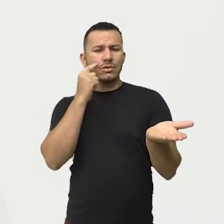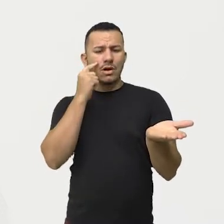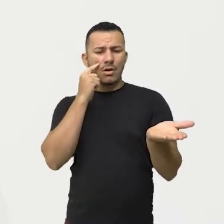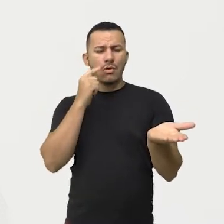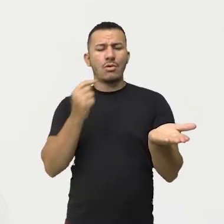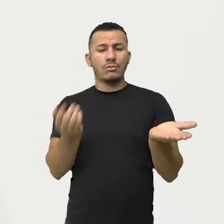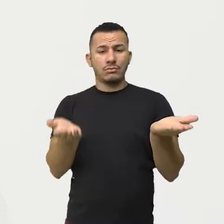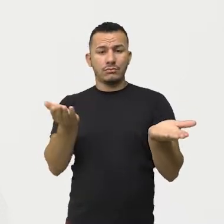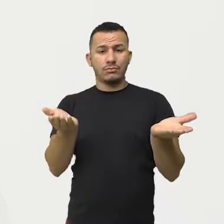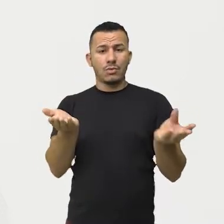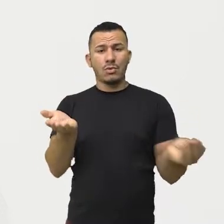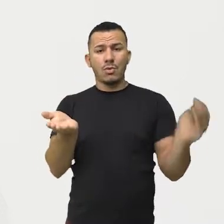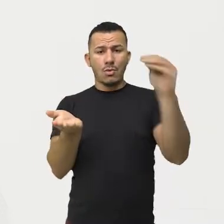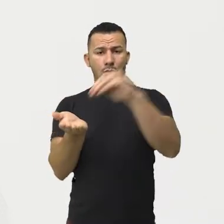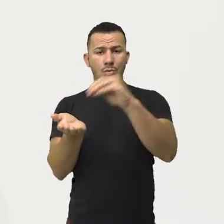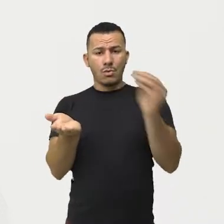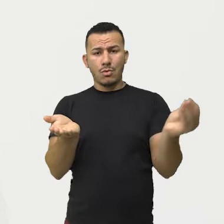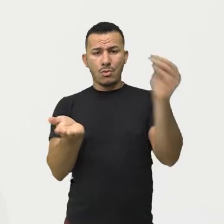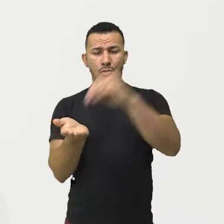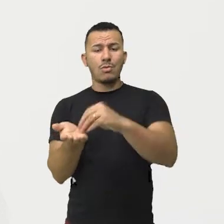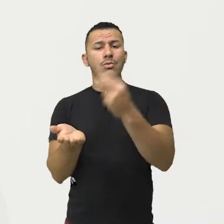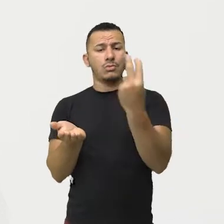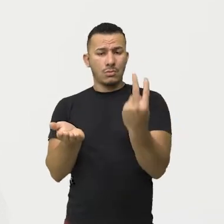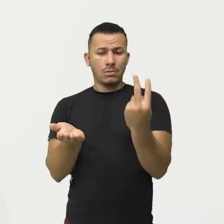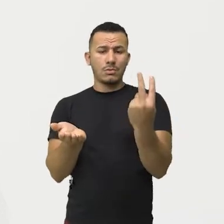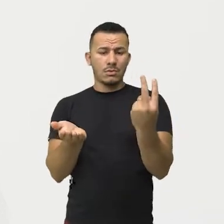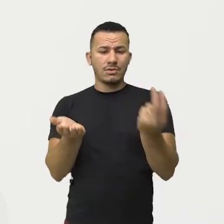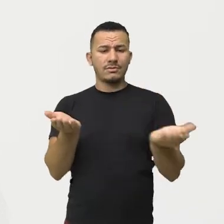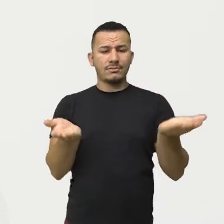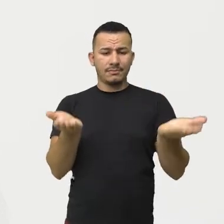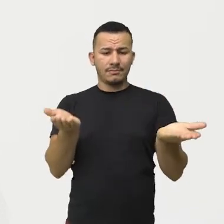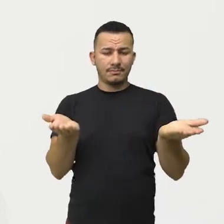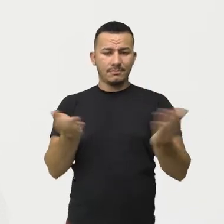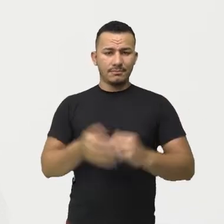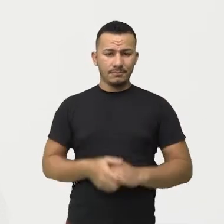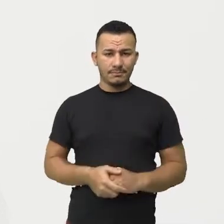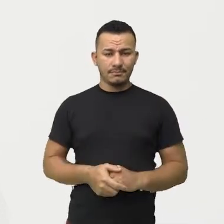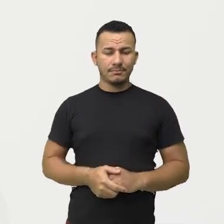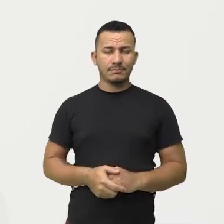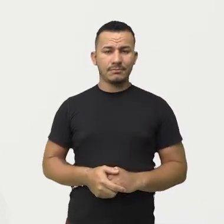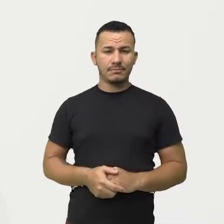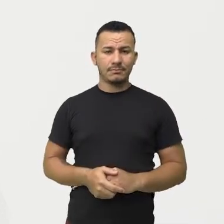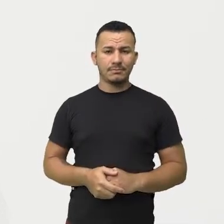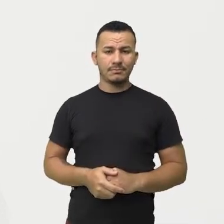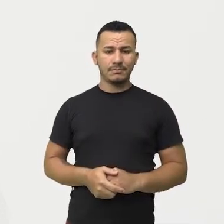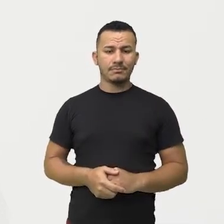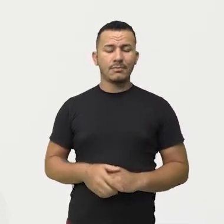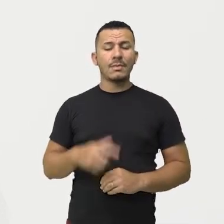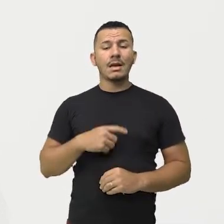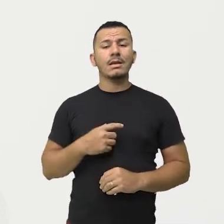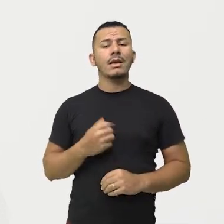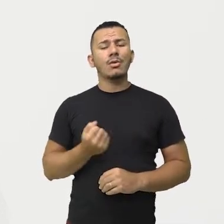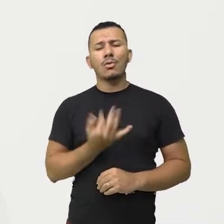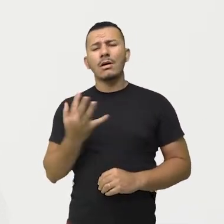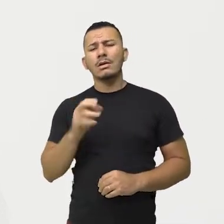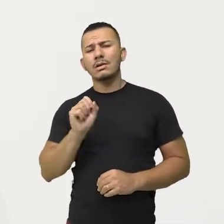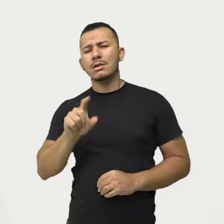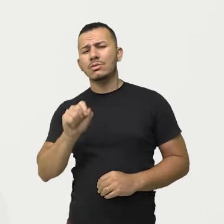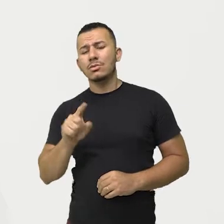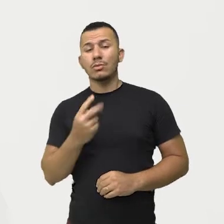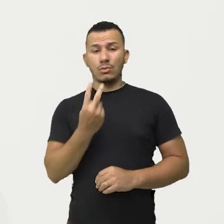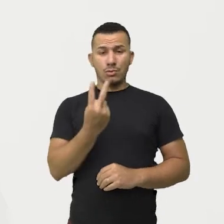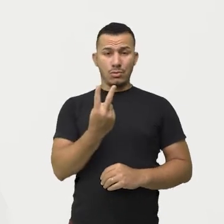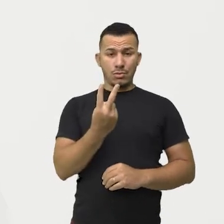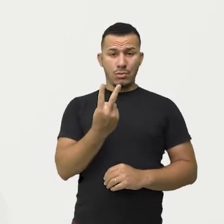aqui, olha lá, mais 2. O que eu tinha? Ó, vamos olhar aqui para observar esse desequilíbrio. Eu tenho 2 bolas azuis,